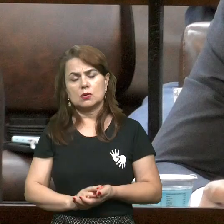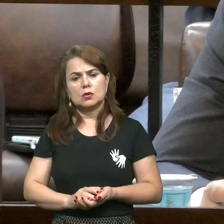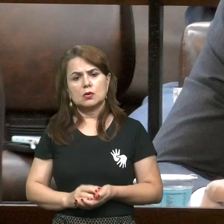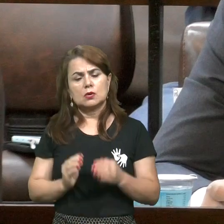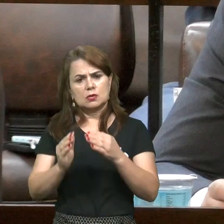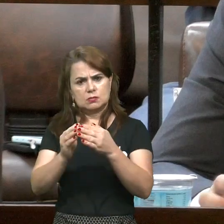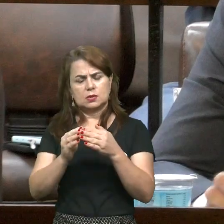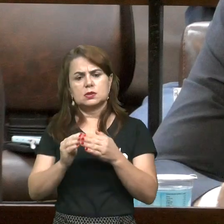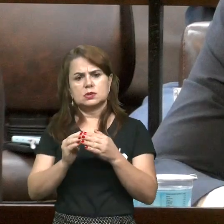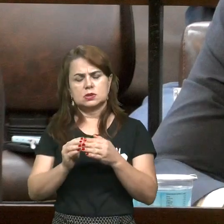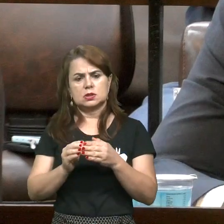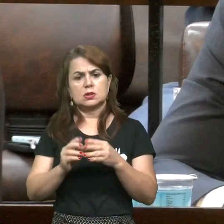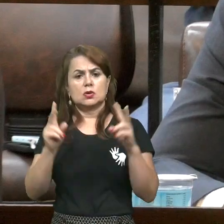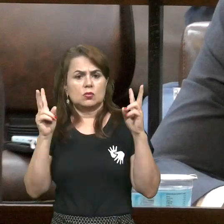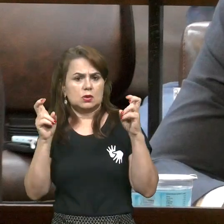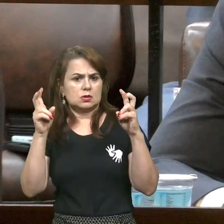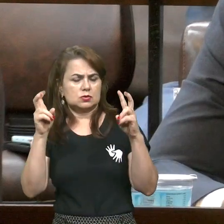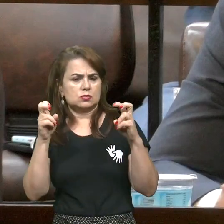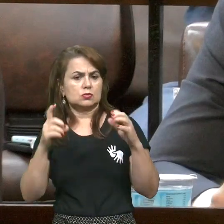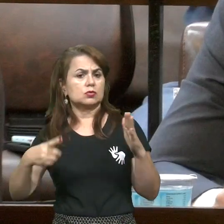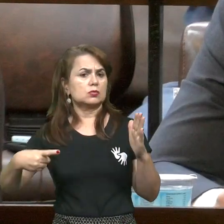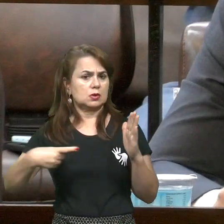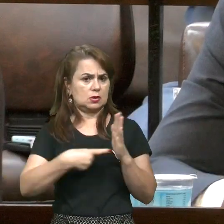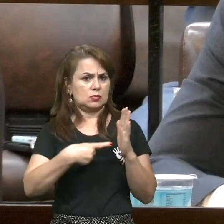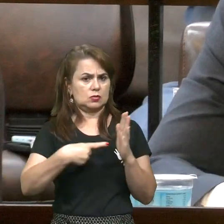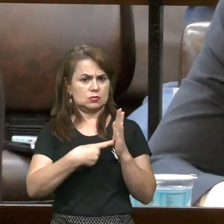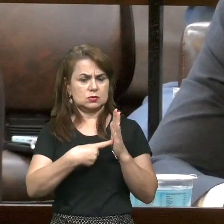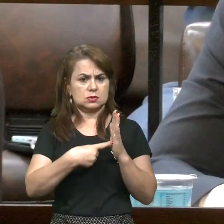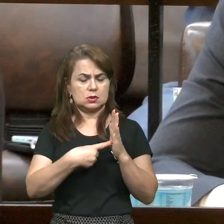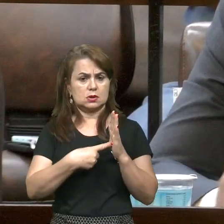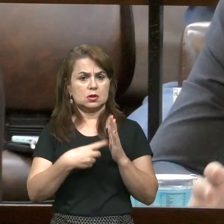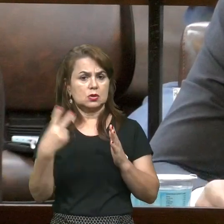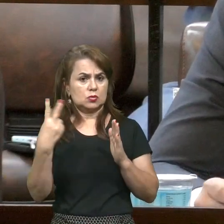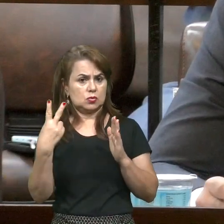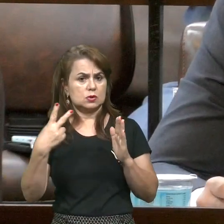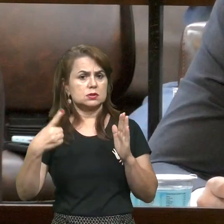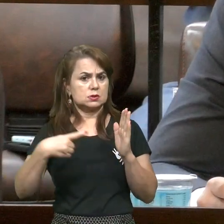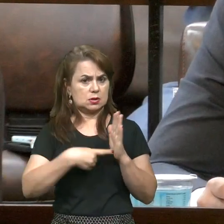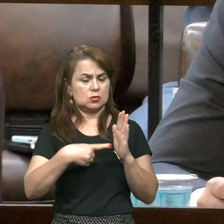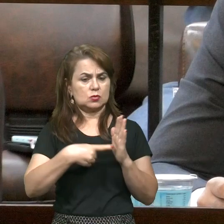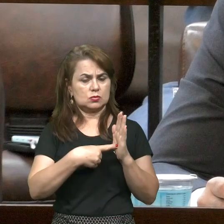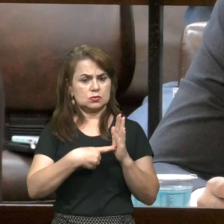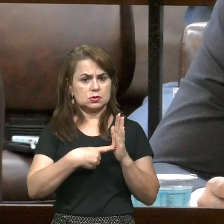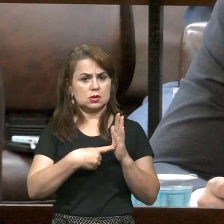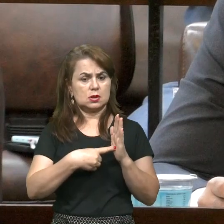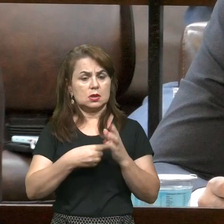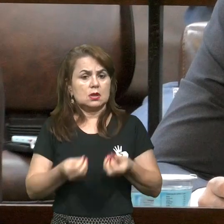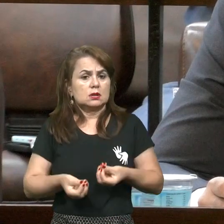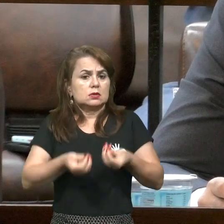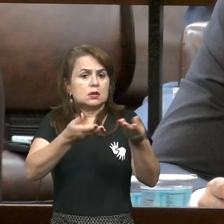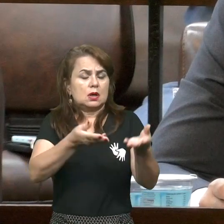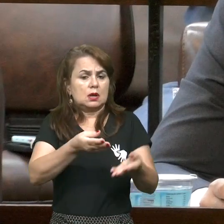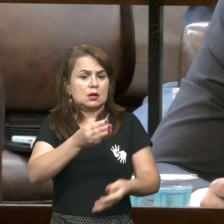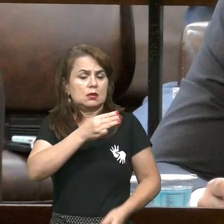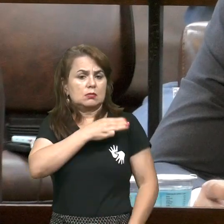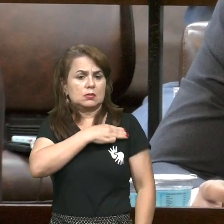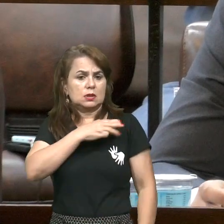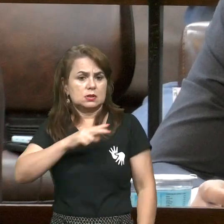que encaminhe o teor dessa denúncia do cidadão, as duas denúncias, para o Ministério Público